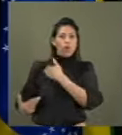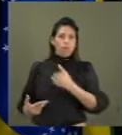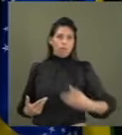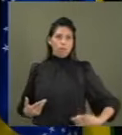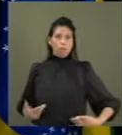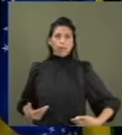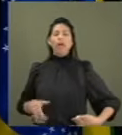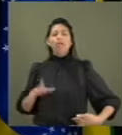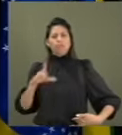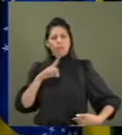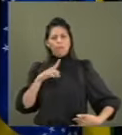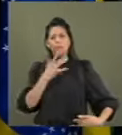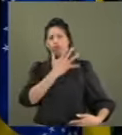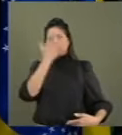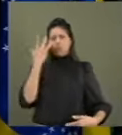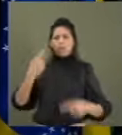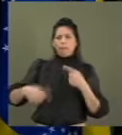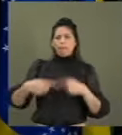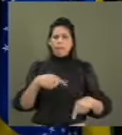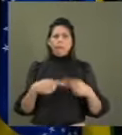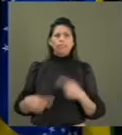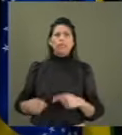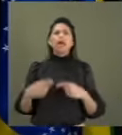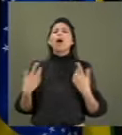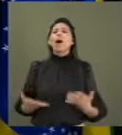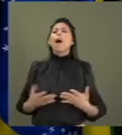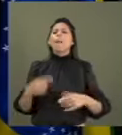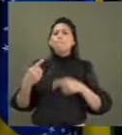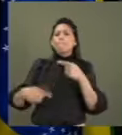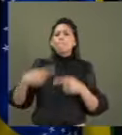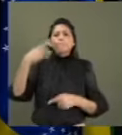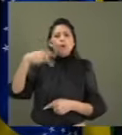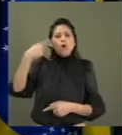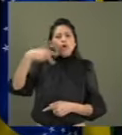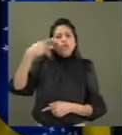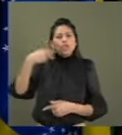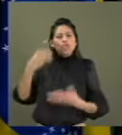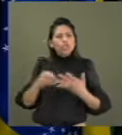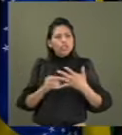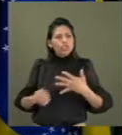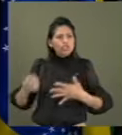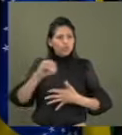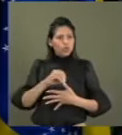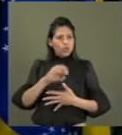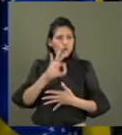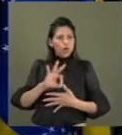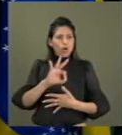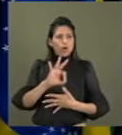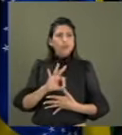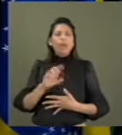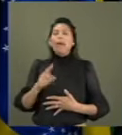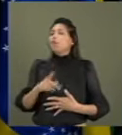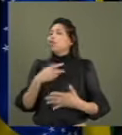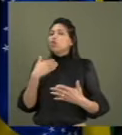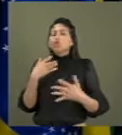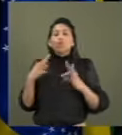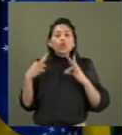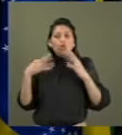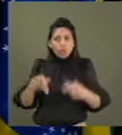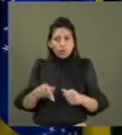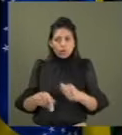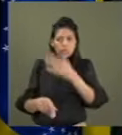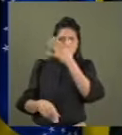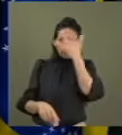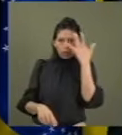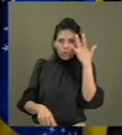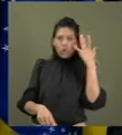para índio, para... Não, era para brancos e negros oriundos de escolas públicas. A proposta é de